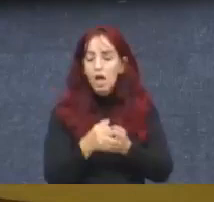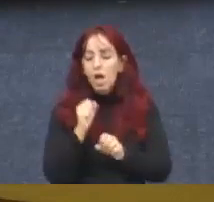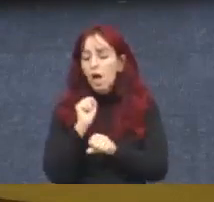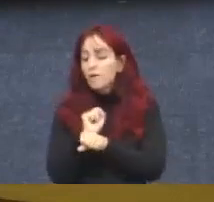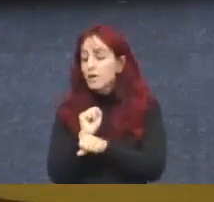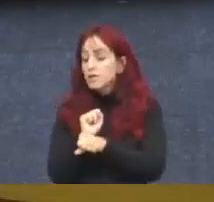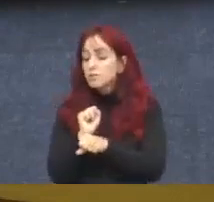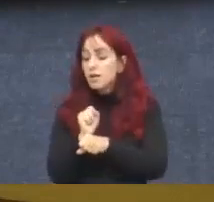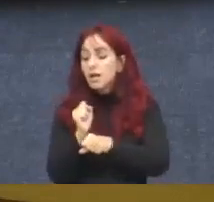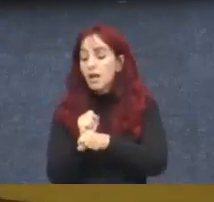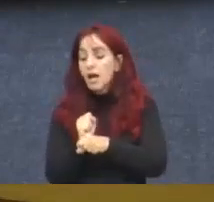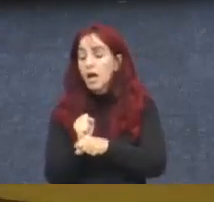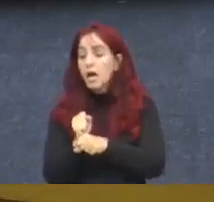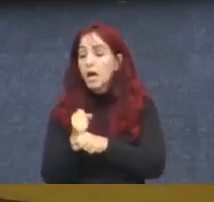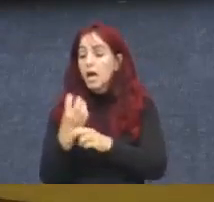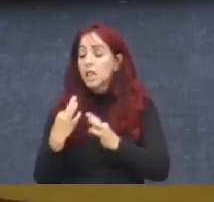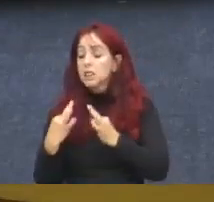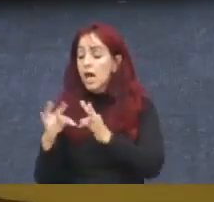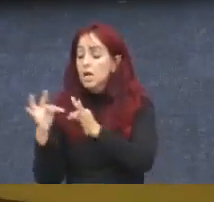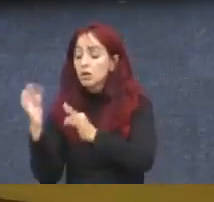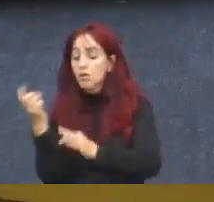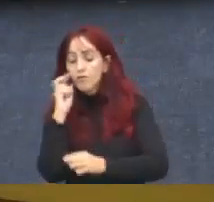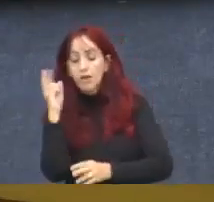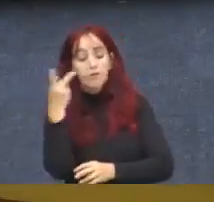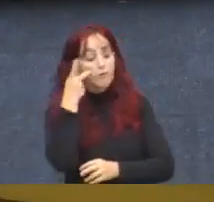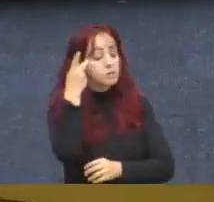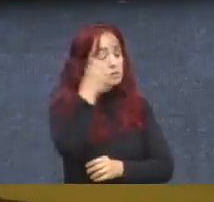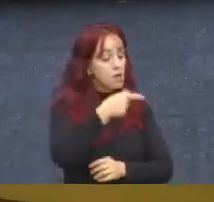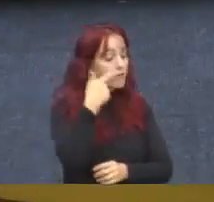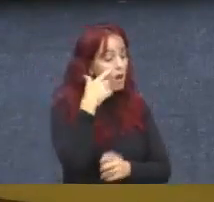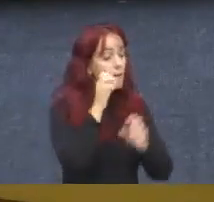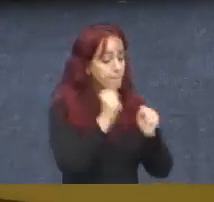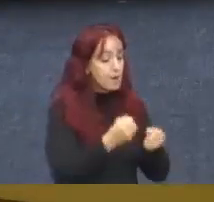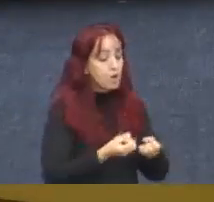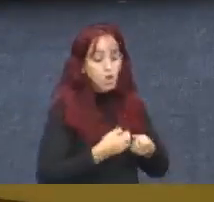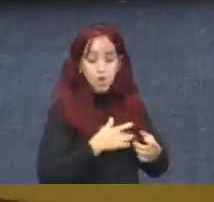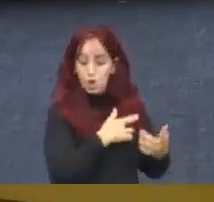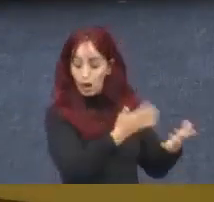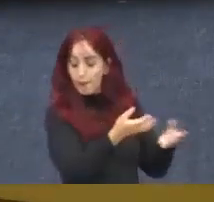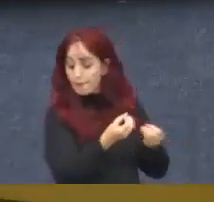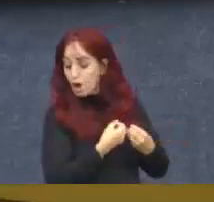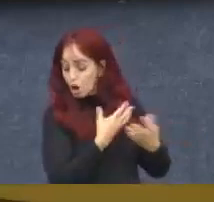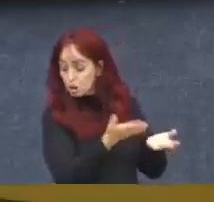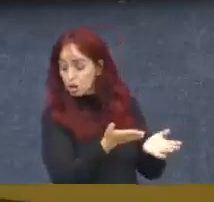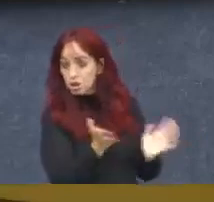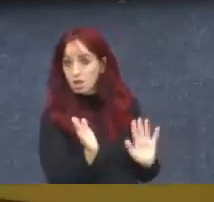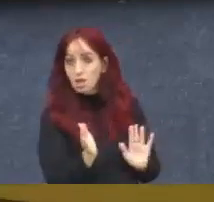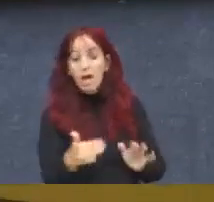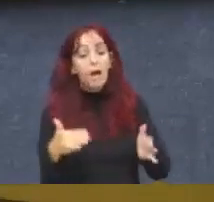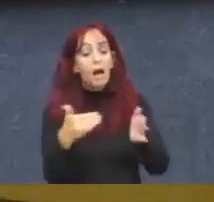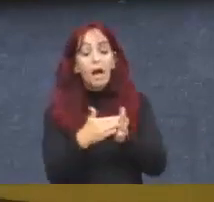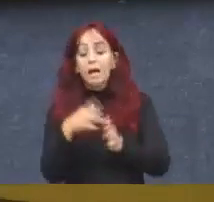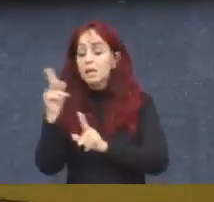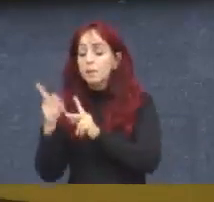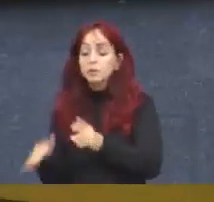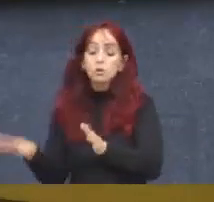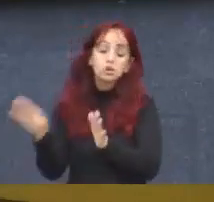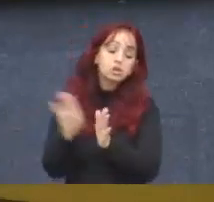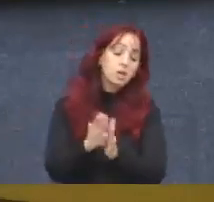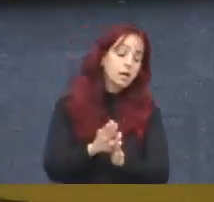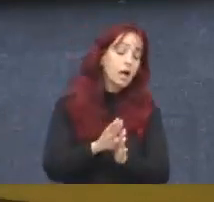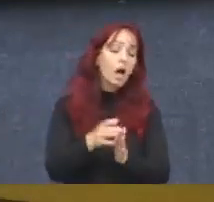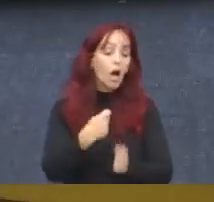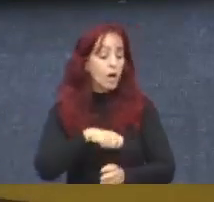doar aquela caixa que você abriu. Ou seja, quando chegar lá para falar que pode ou não pode, já está para jogar fora. Ah,